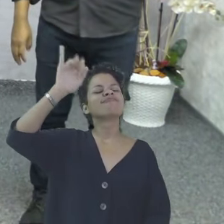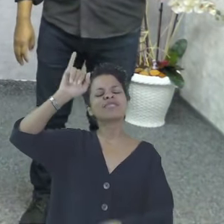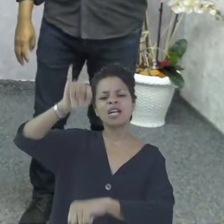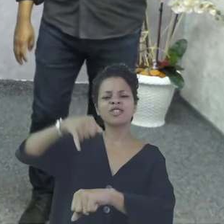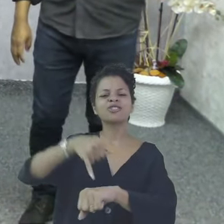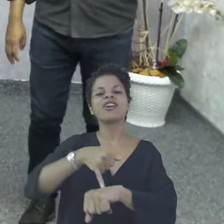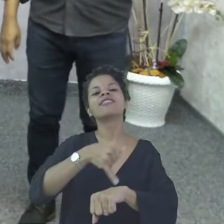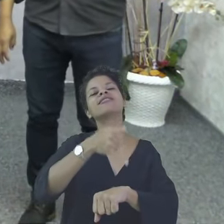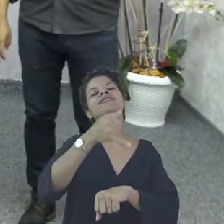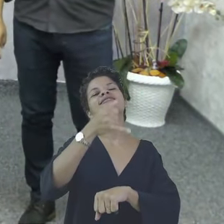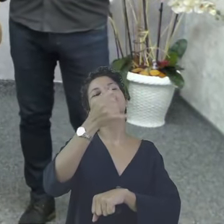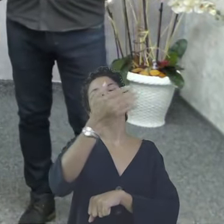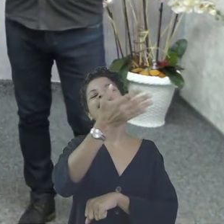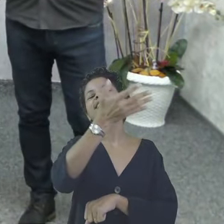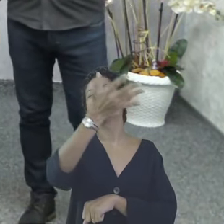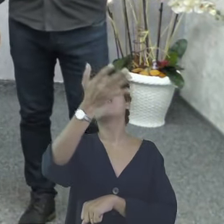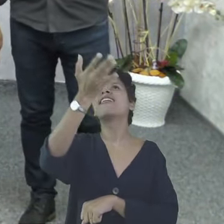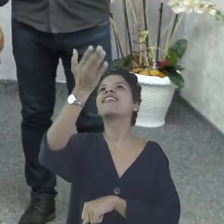este lugar,